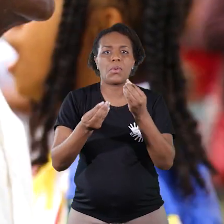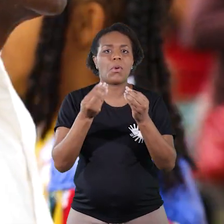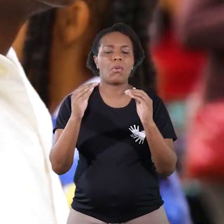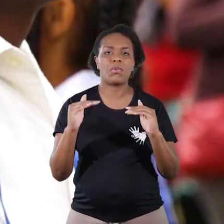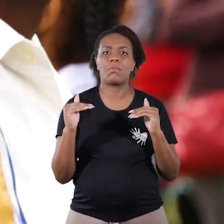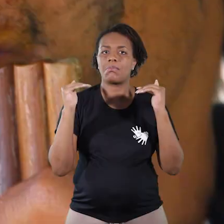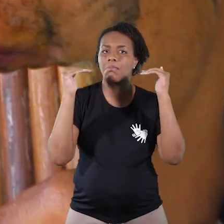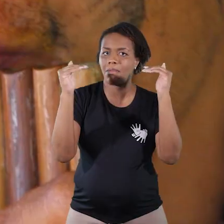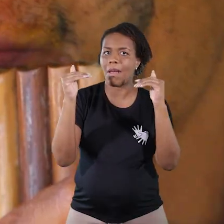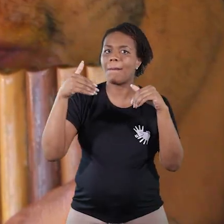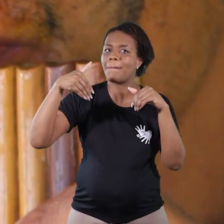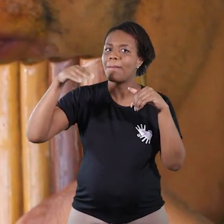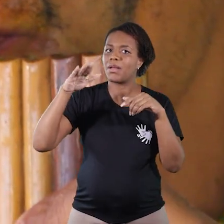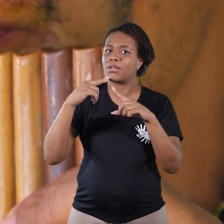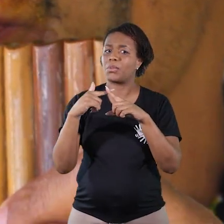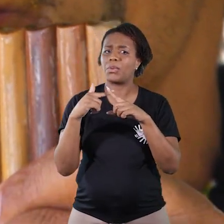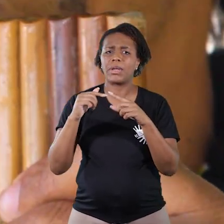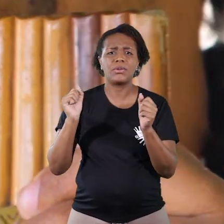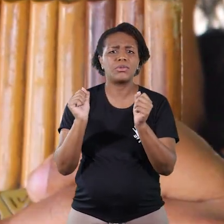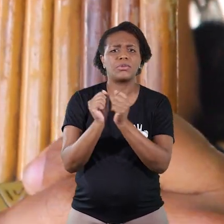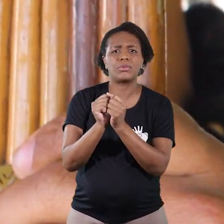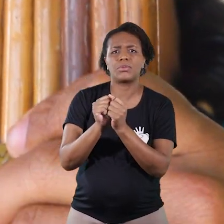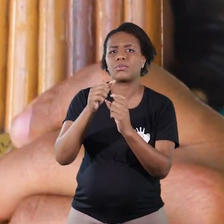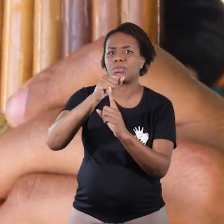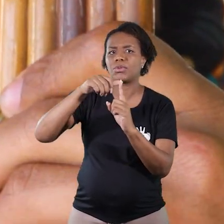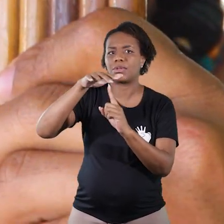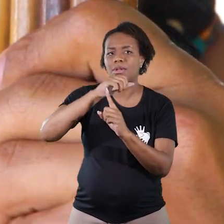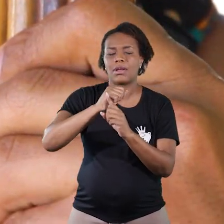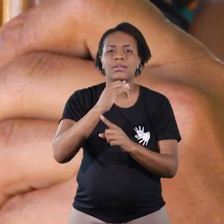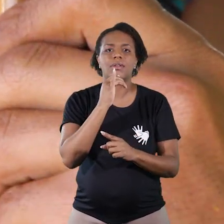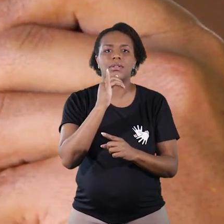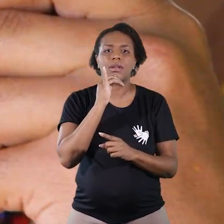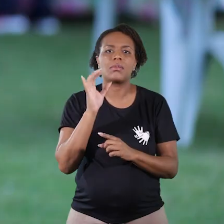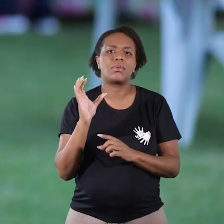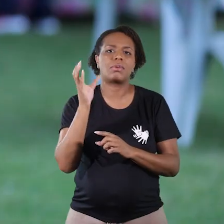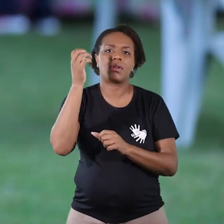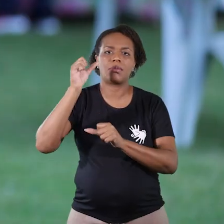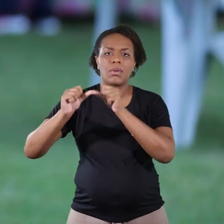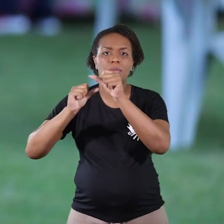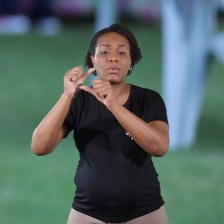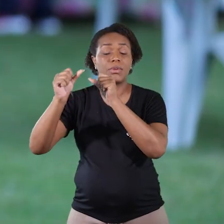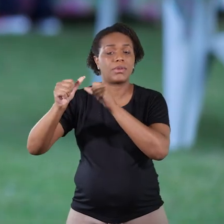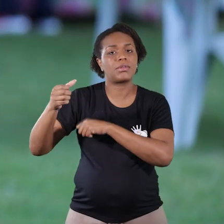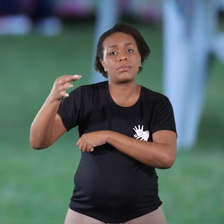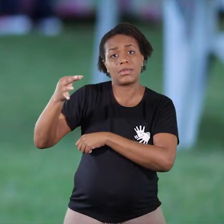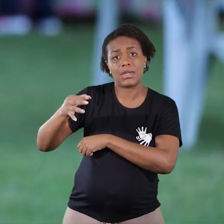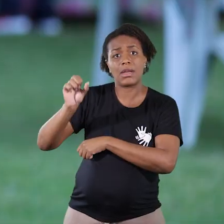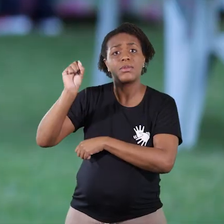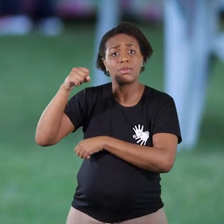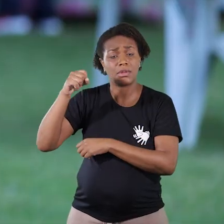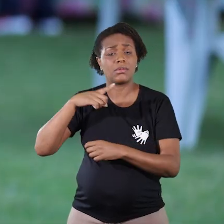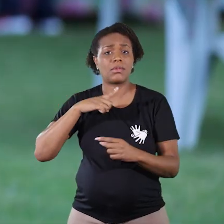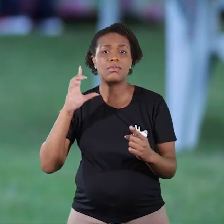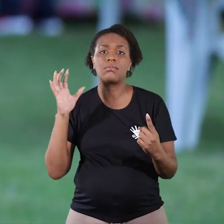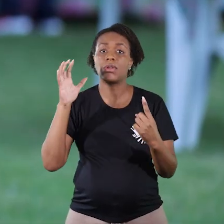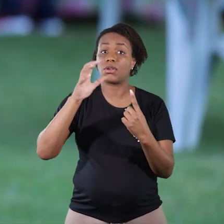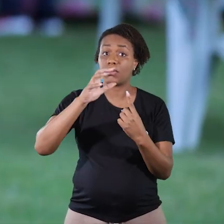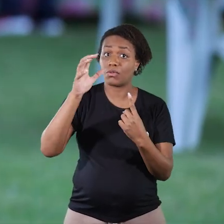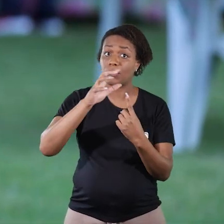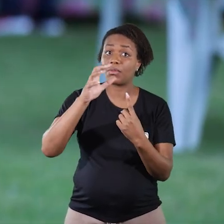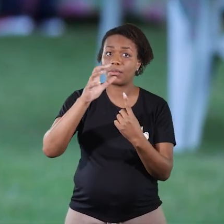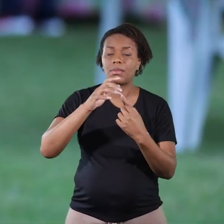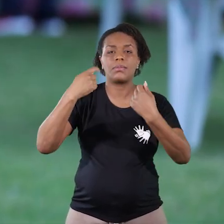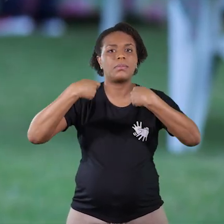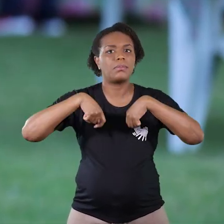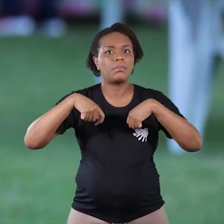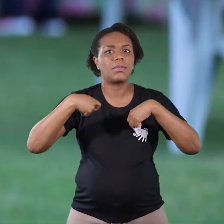com a sociedade como superar esses desafios. E por que junto com a sociedade? Porque embora as mudanças climáticas, elas com certeza